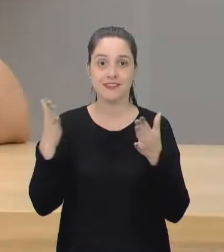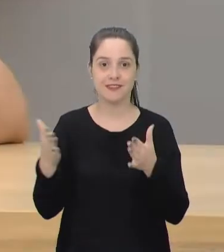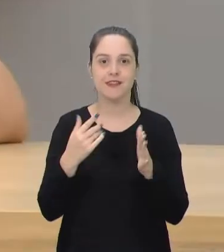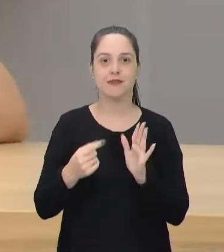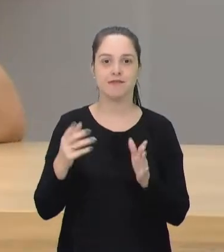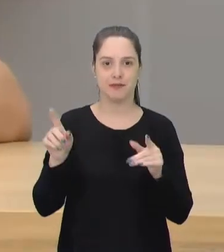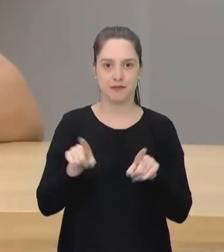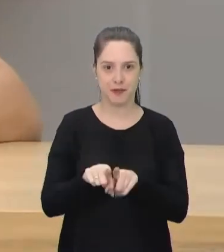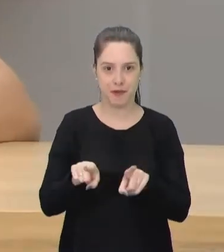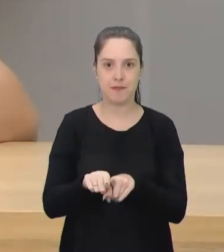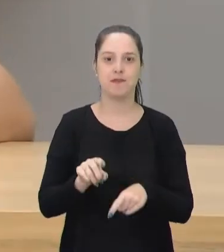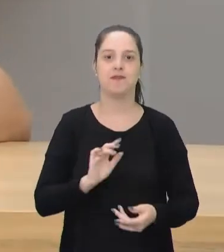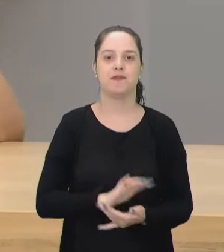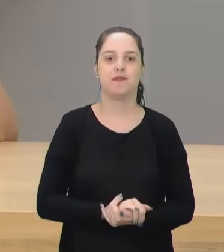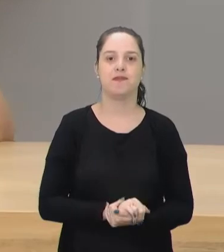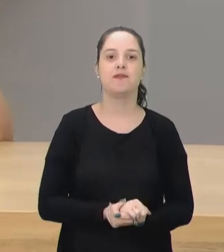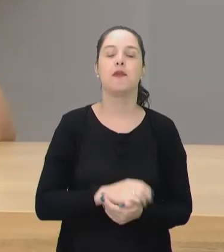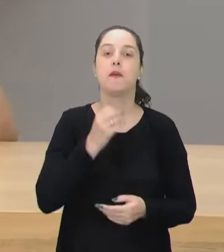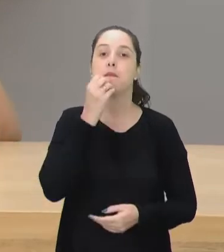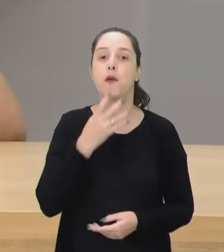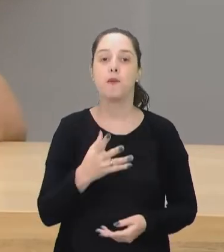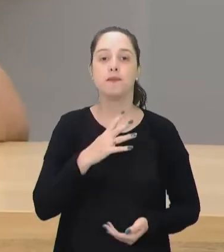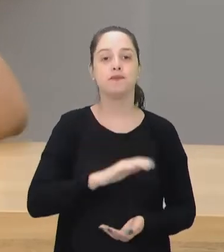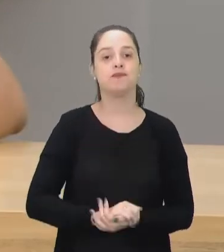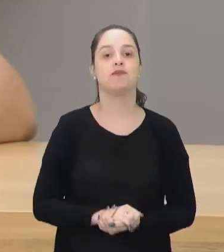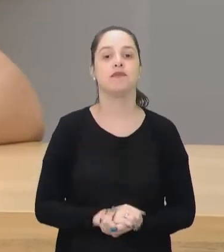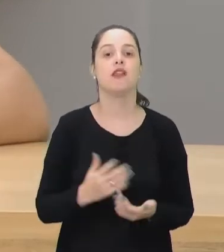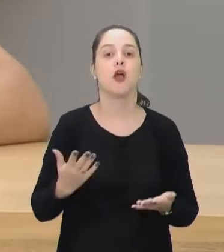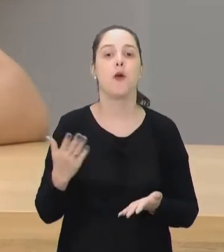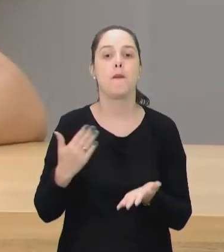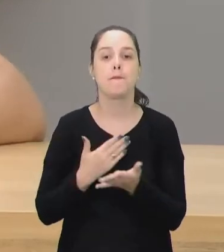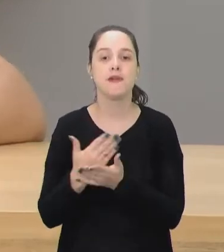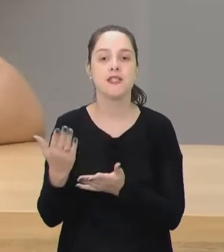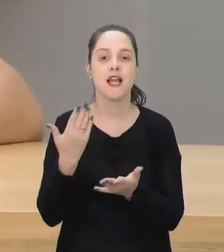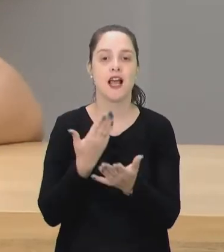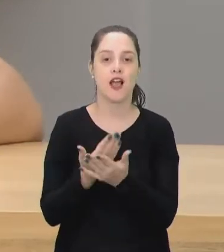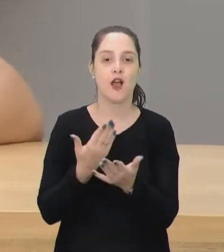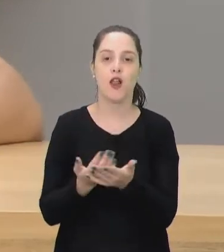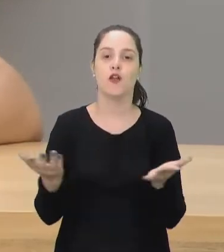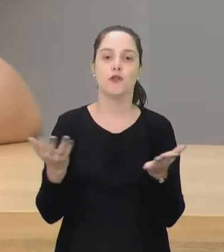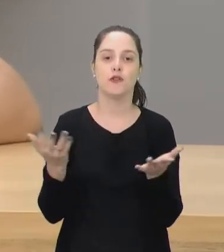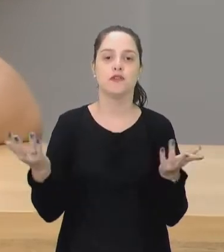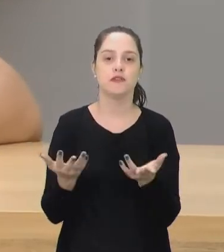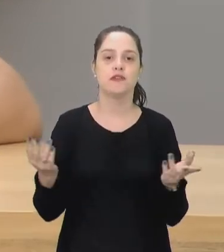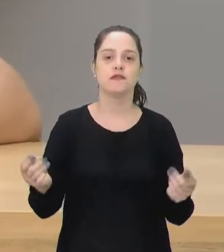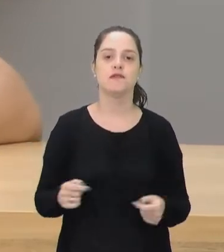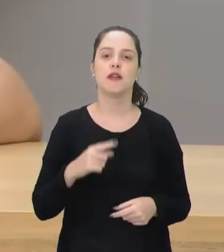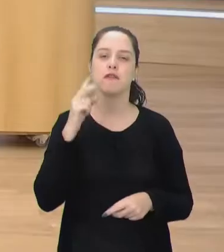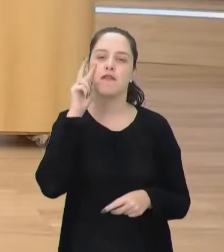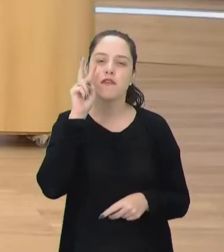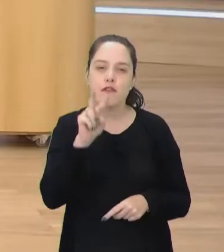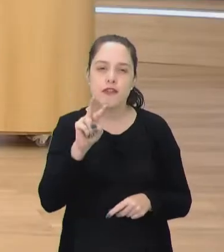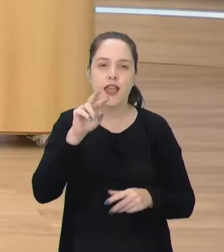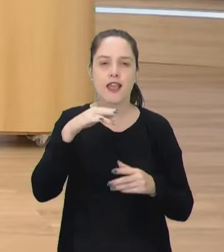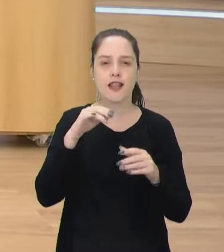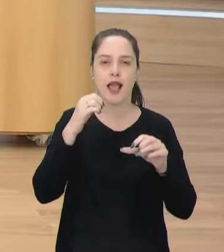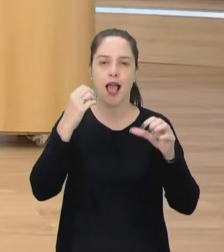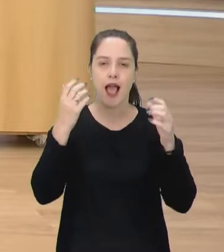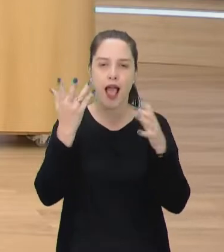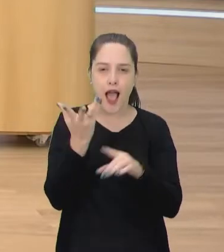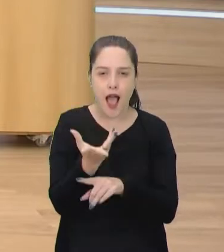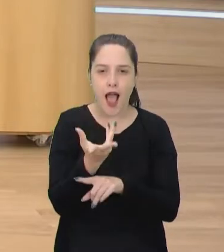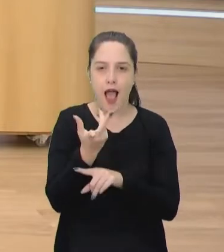também. Bem, pessoal, para começar a nossa aula de hoje, primeiro a gente vai dar uma olhadinha nas nossas habilidades